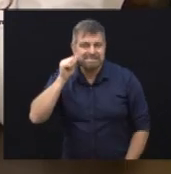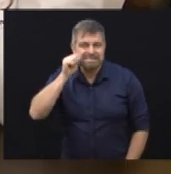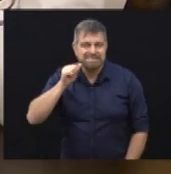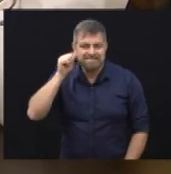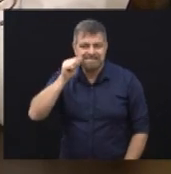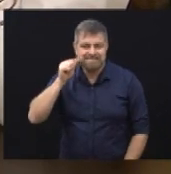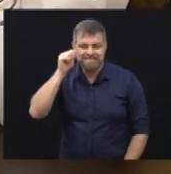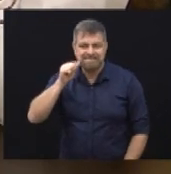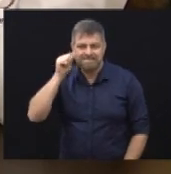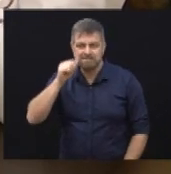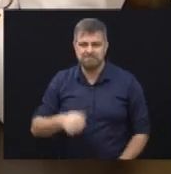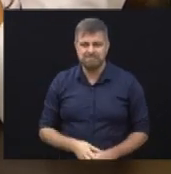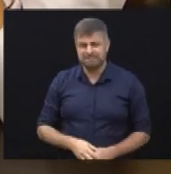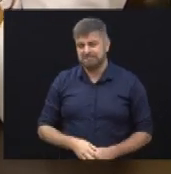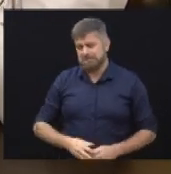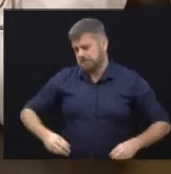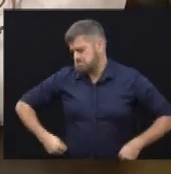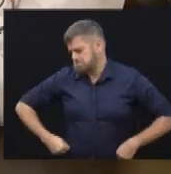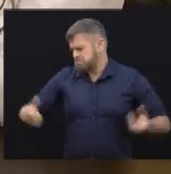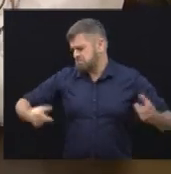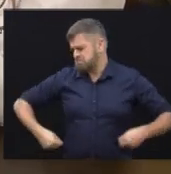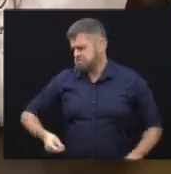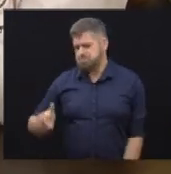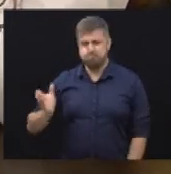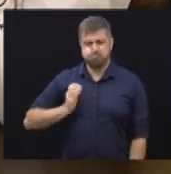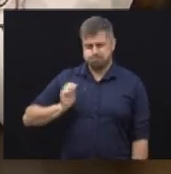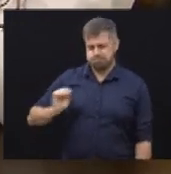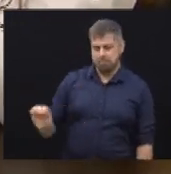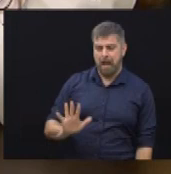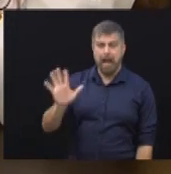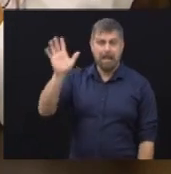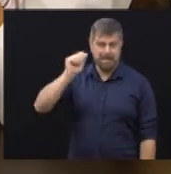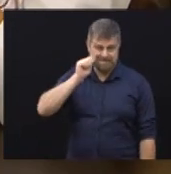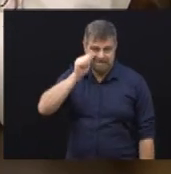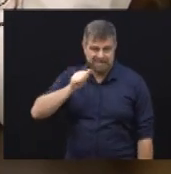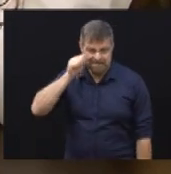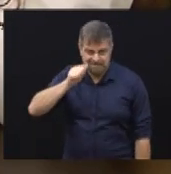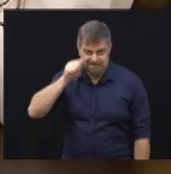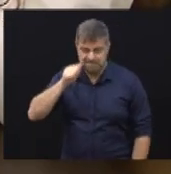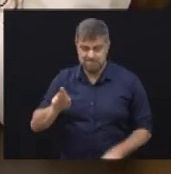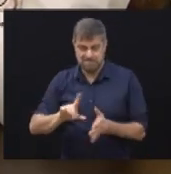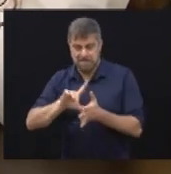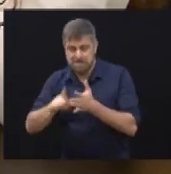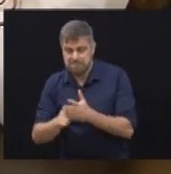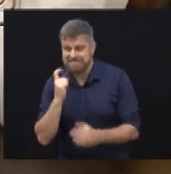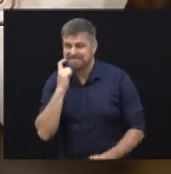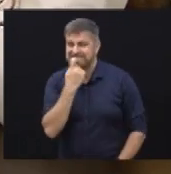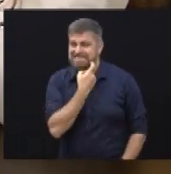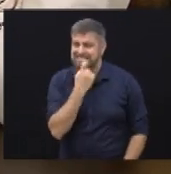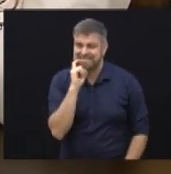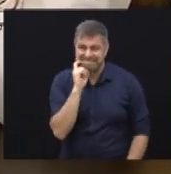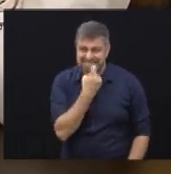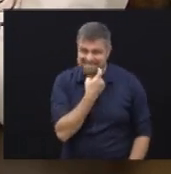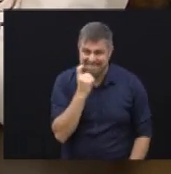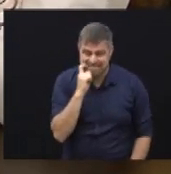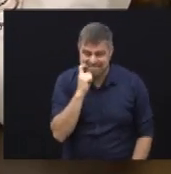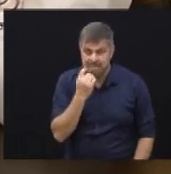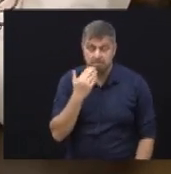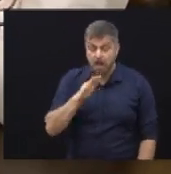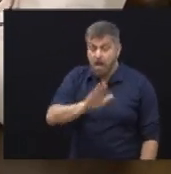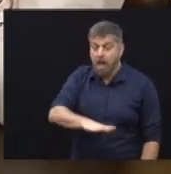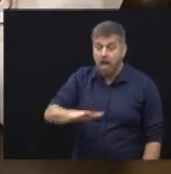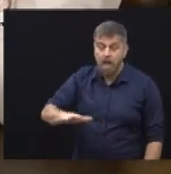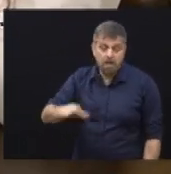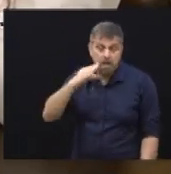odontológico. Então, gasta-se um monte, né, com dentista, com aparelho, tudo mais, mas se essa criança,